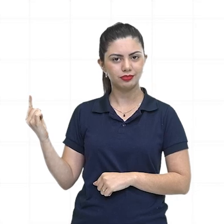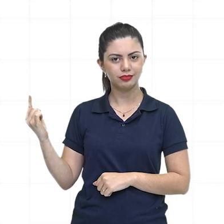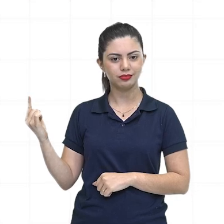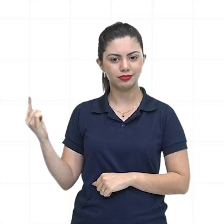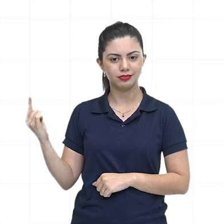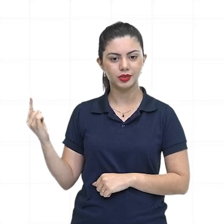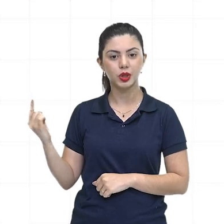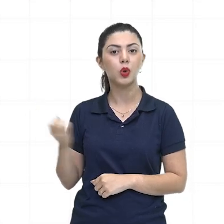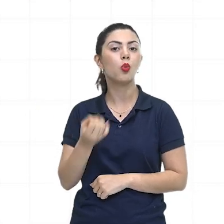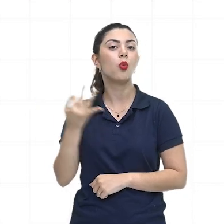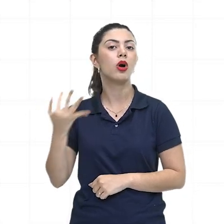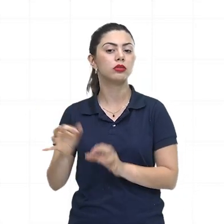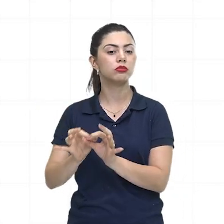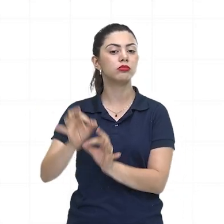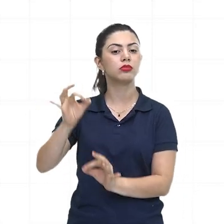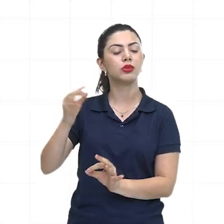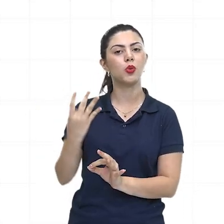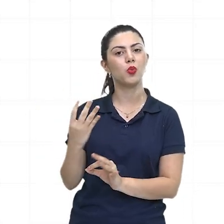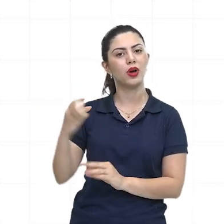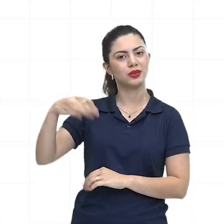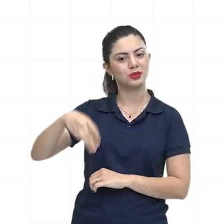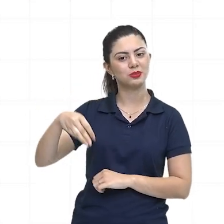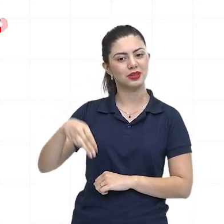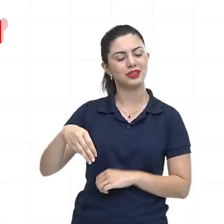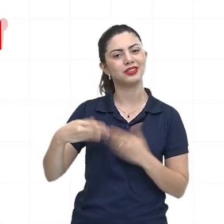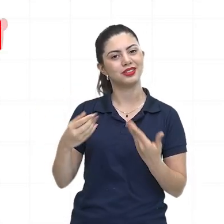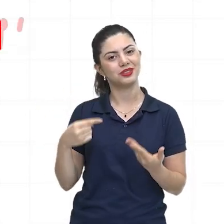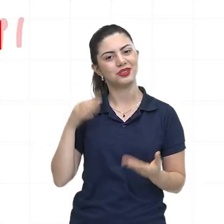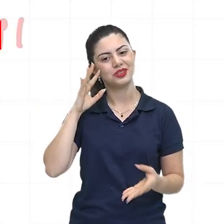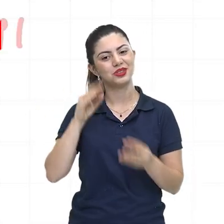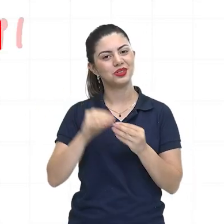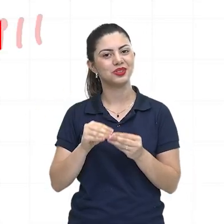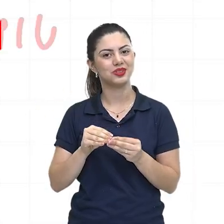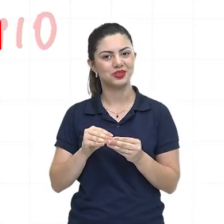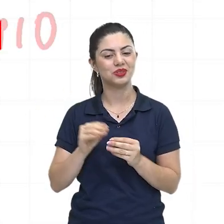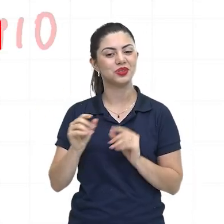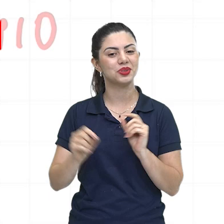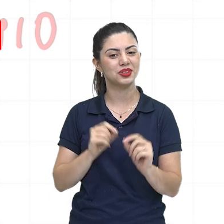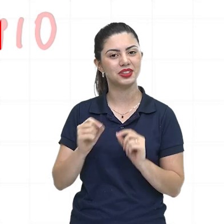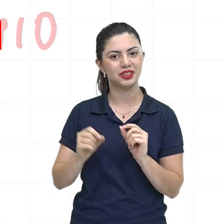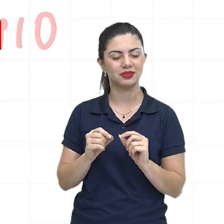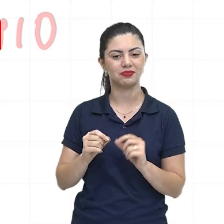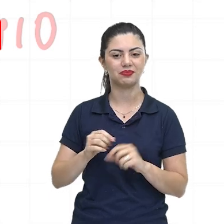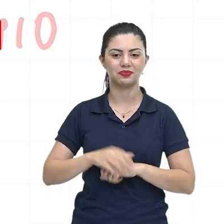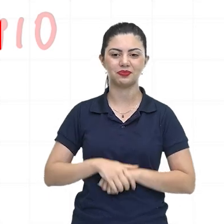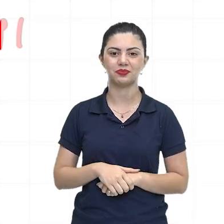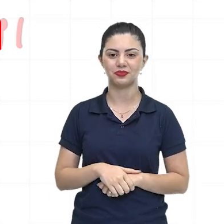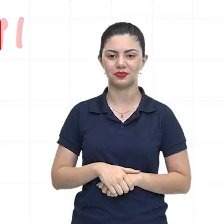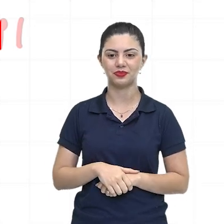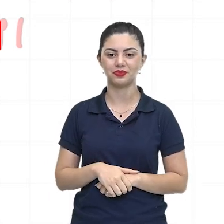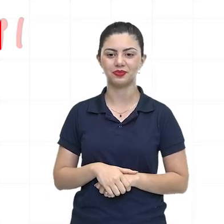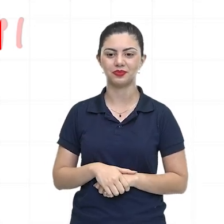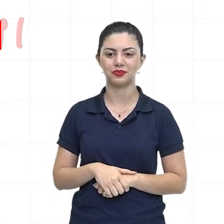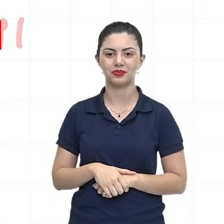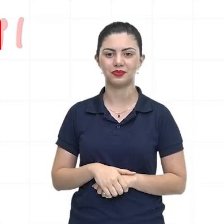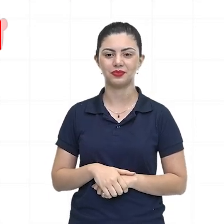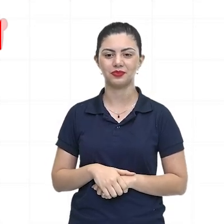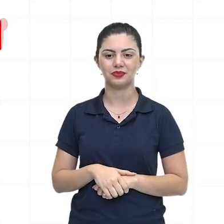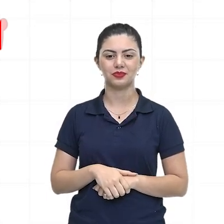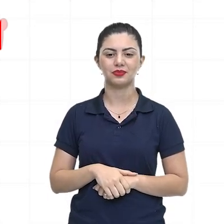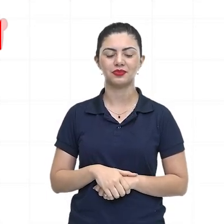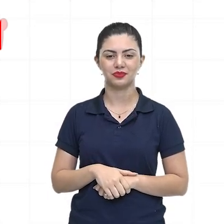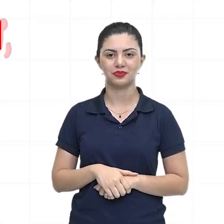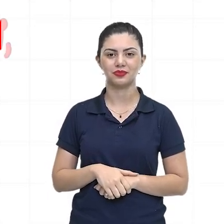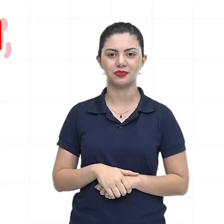Certo? Ela vai medir quanto? 4 metros. Ou seja, né? Deixa eu mudar aqui essa vírgula, que ela ficou um pouco